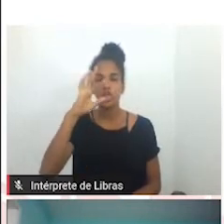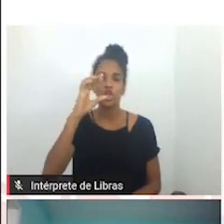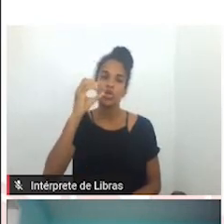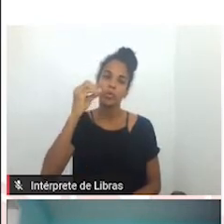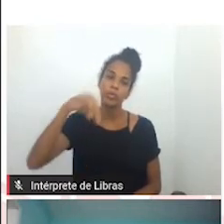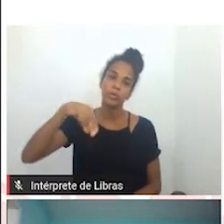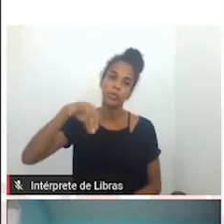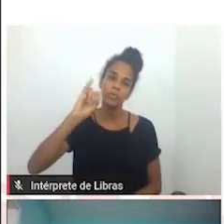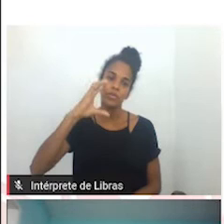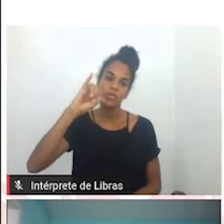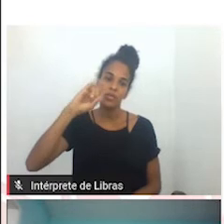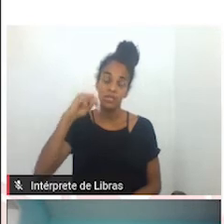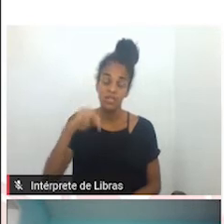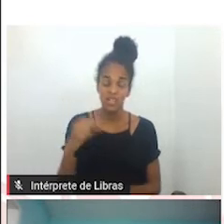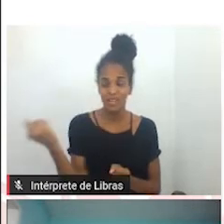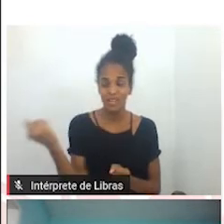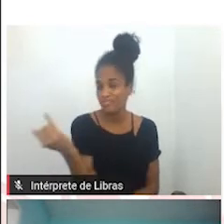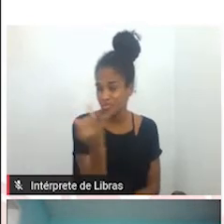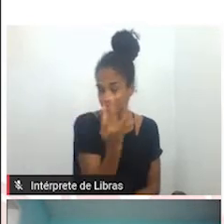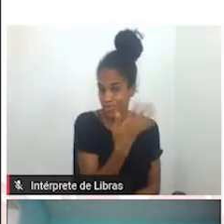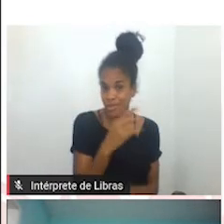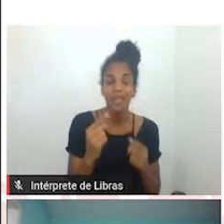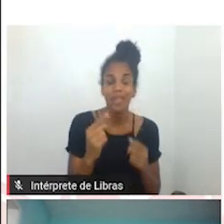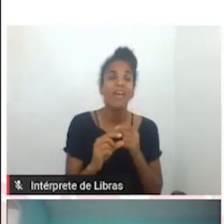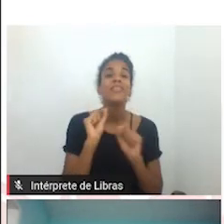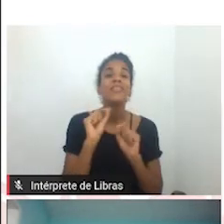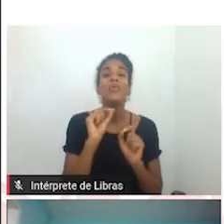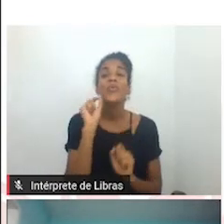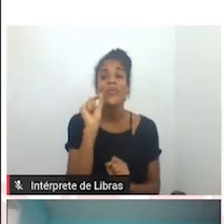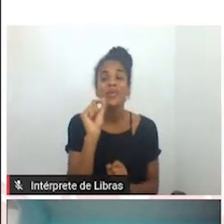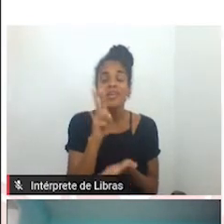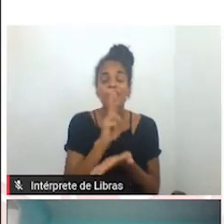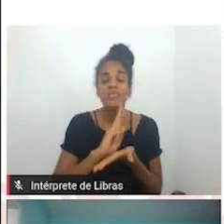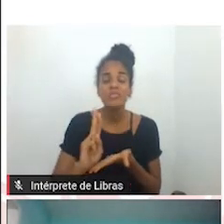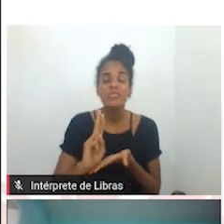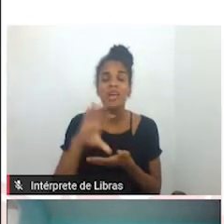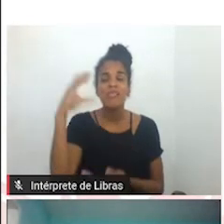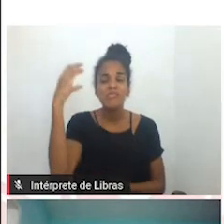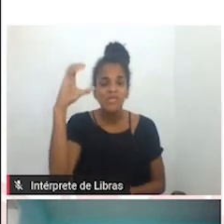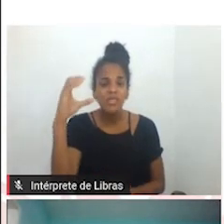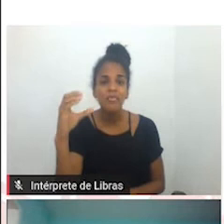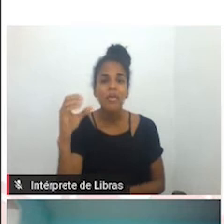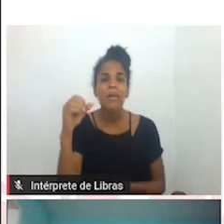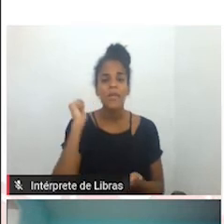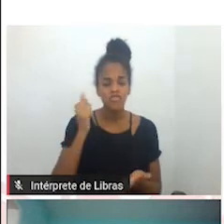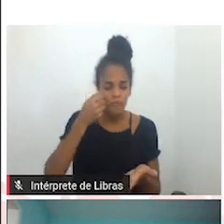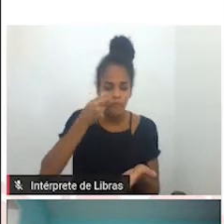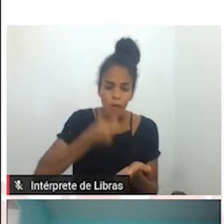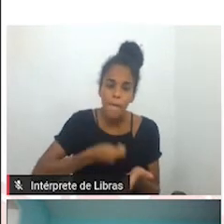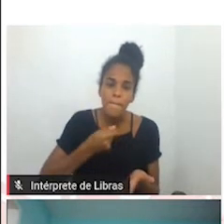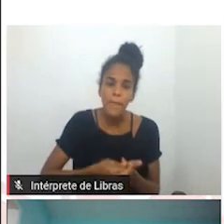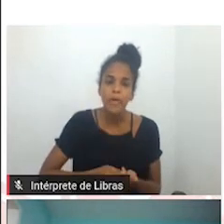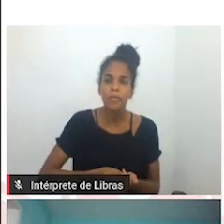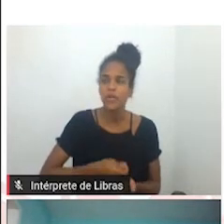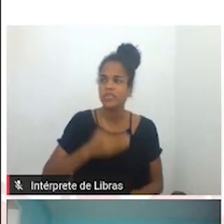coisas tem de evidência científica. Eu vou falar de cada uma, ressaltando logo que o Tamiflu não é para COVID, a gente faz